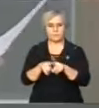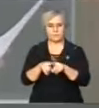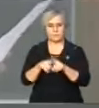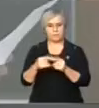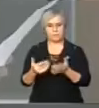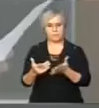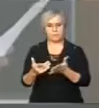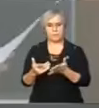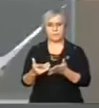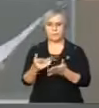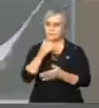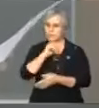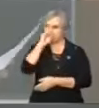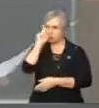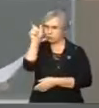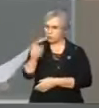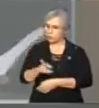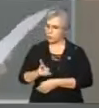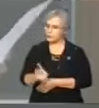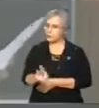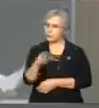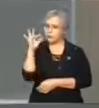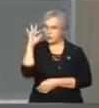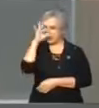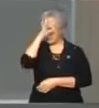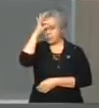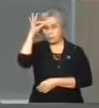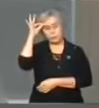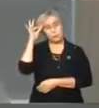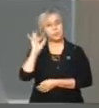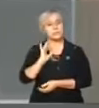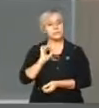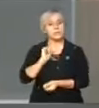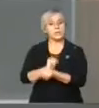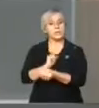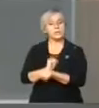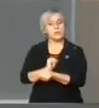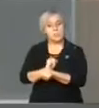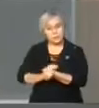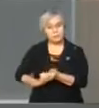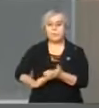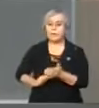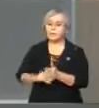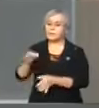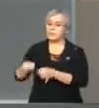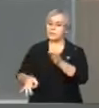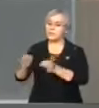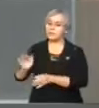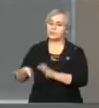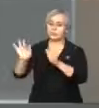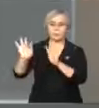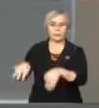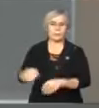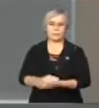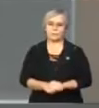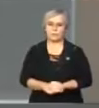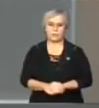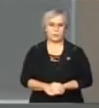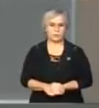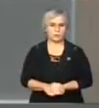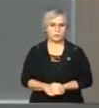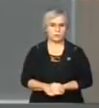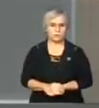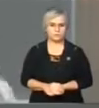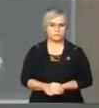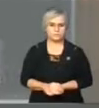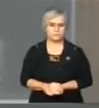presunção de inocência deve ser respeitada, mesmo porque consta da nossa Constituição. Não vamos politizar o processo, não vamos